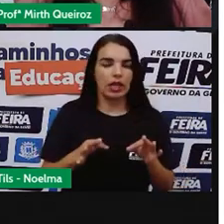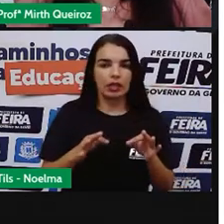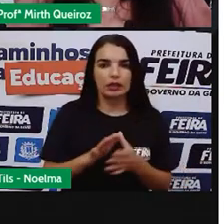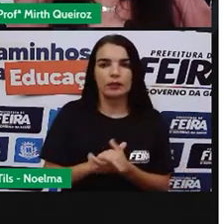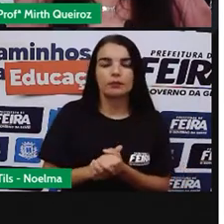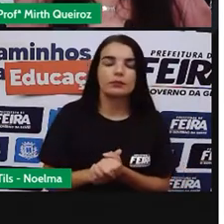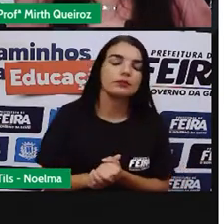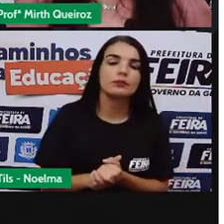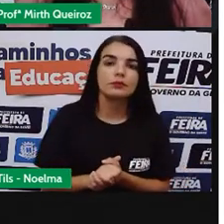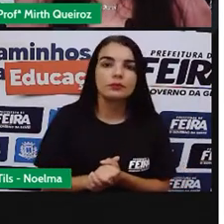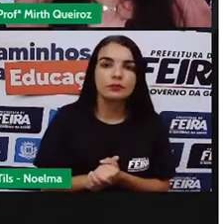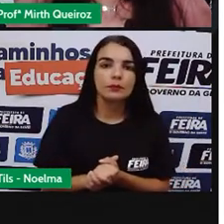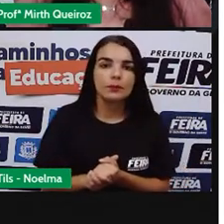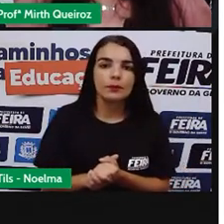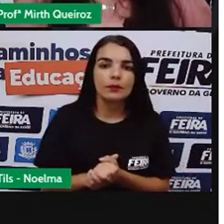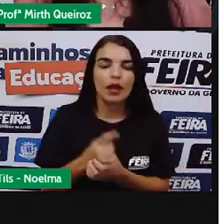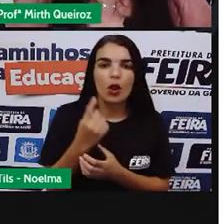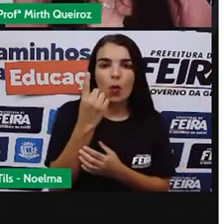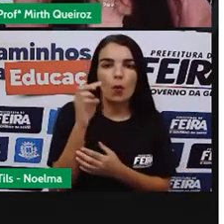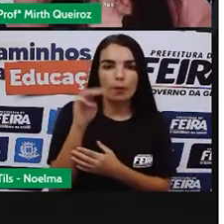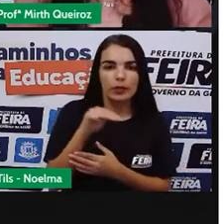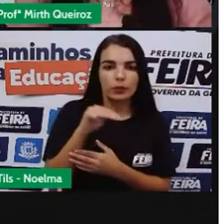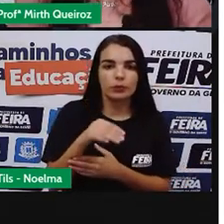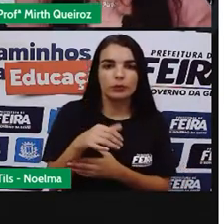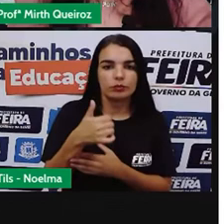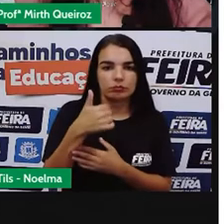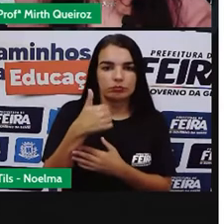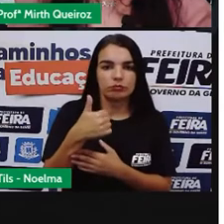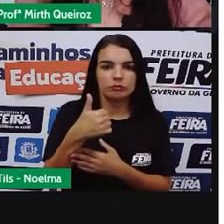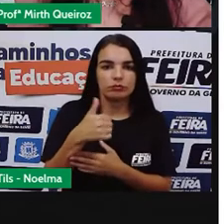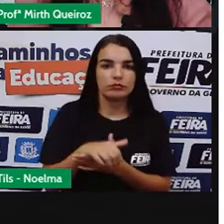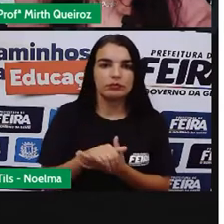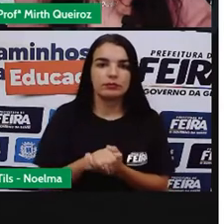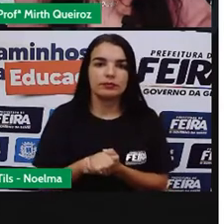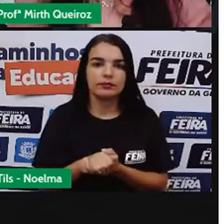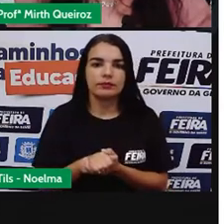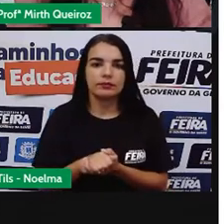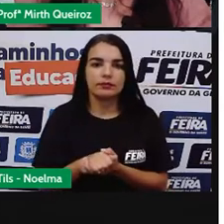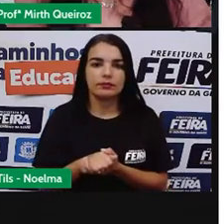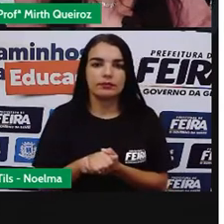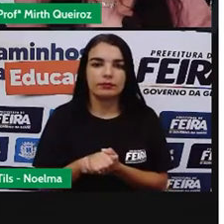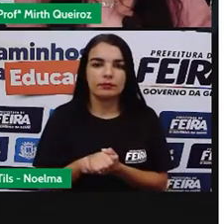corretas. Um minuto para vocês.